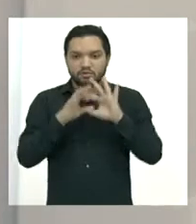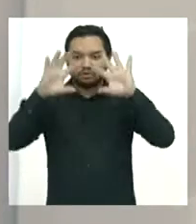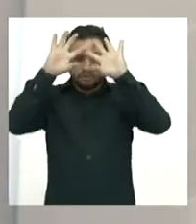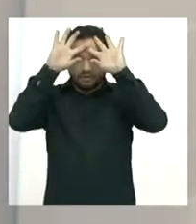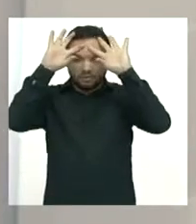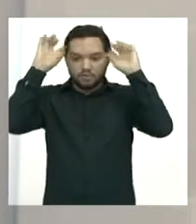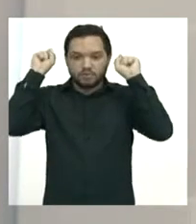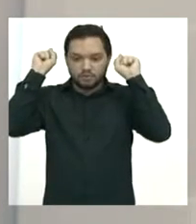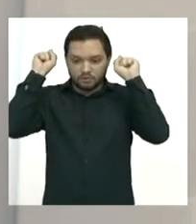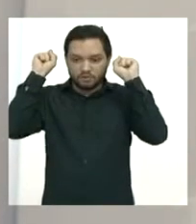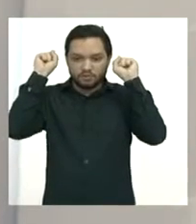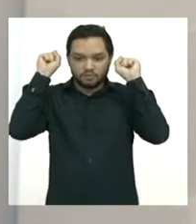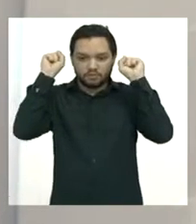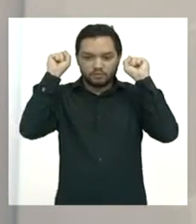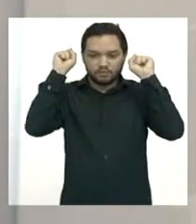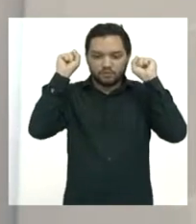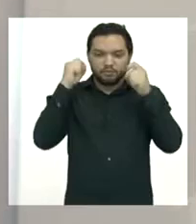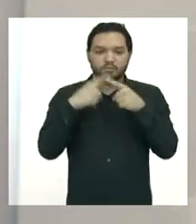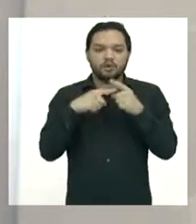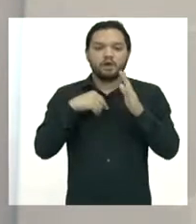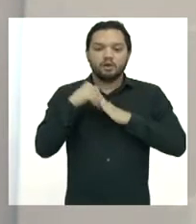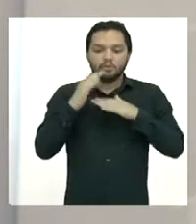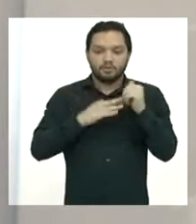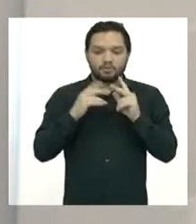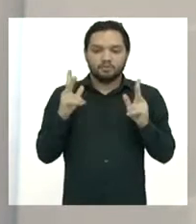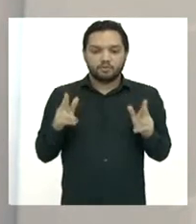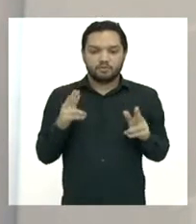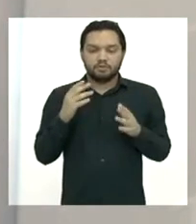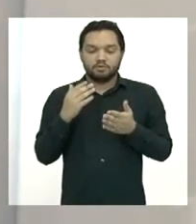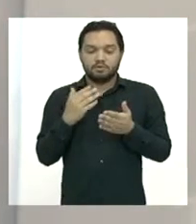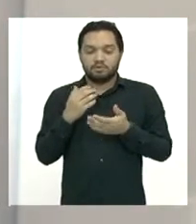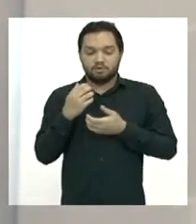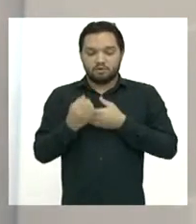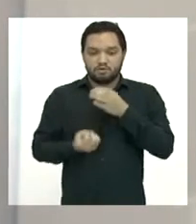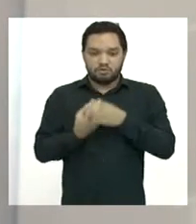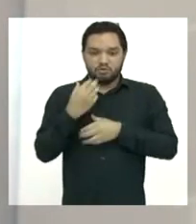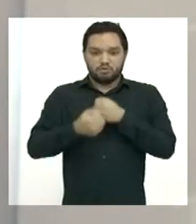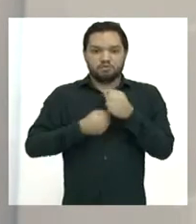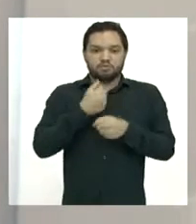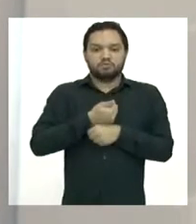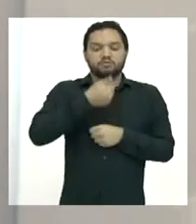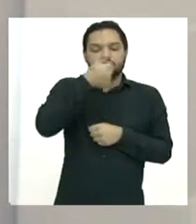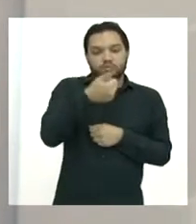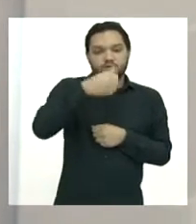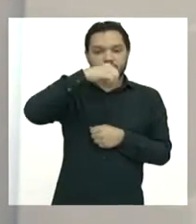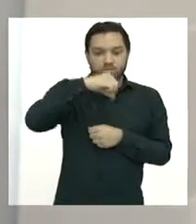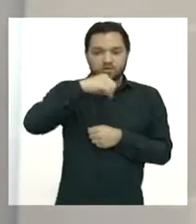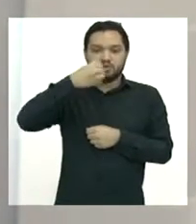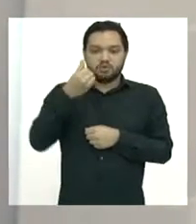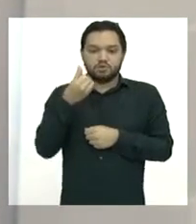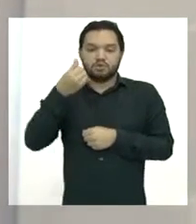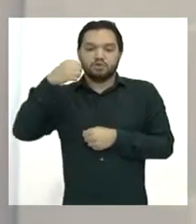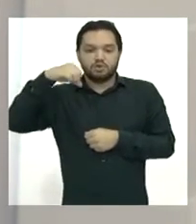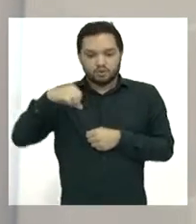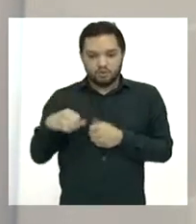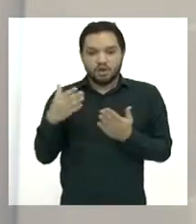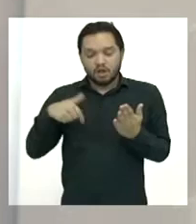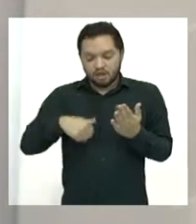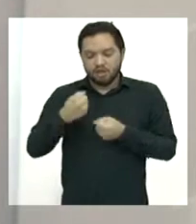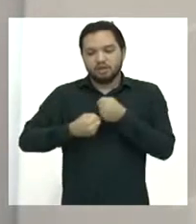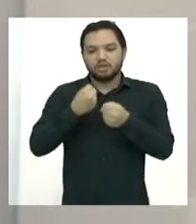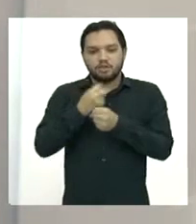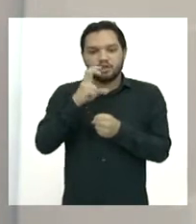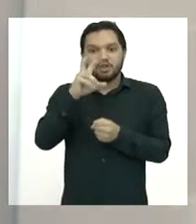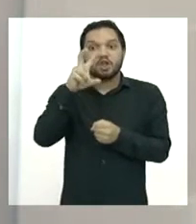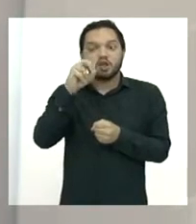que elas nasceram juntas, nasceram em 1969. É nova, né? Esse ano completa 50 anos.